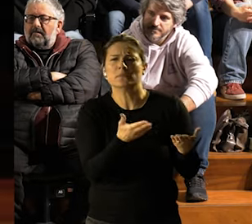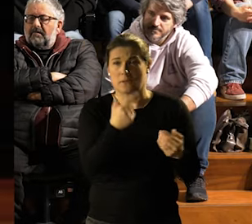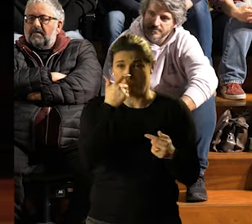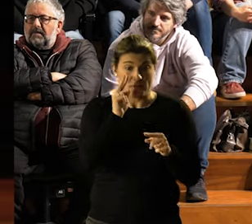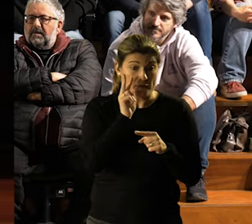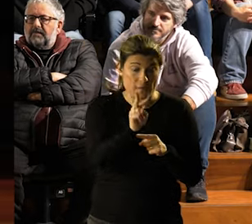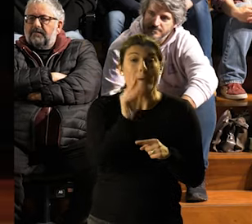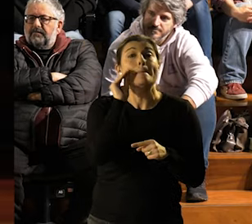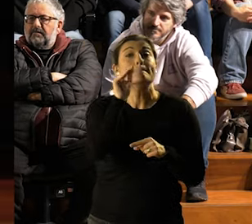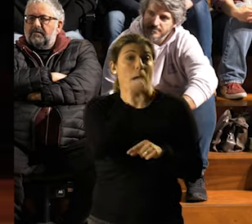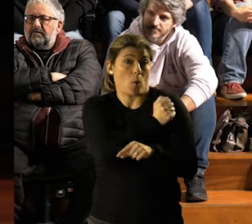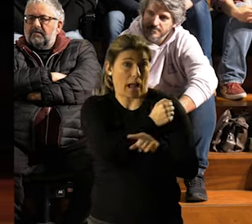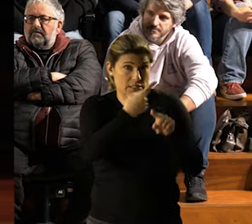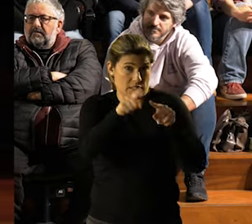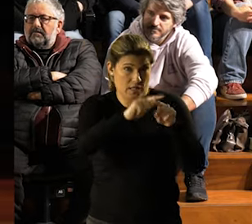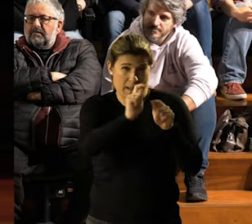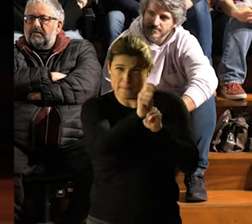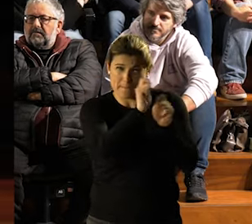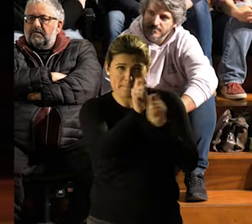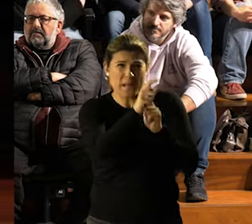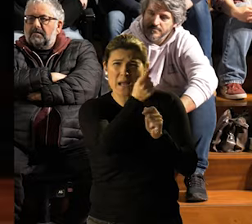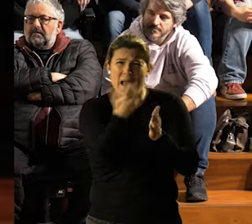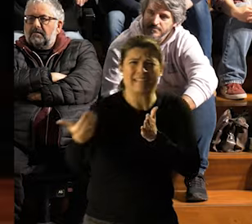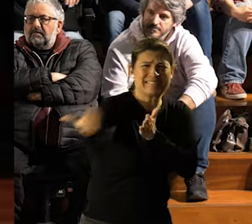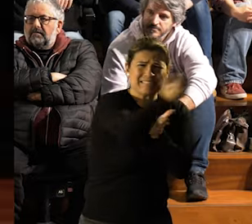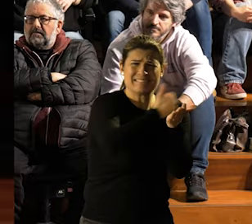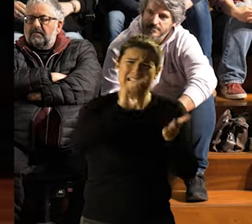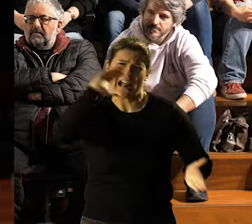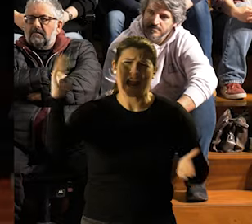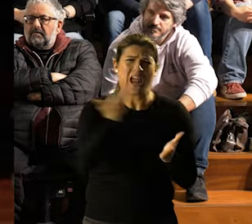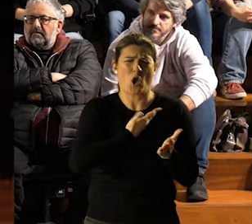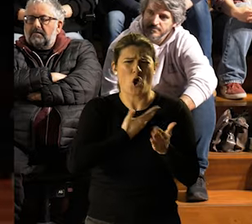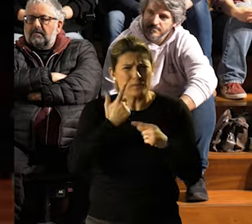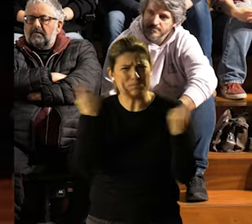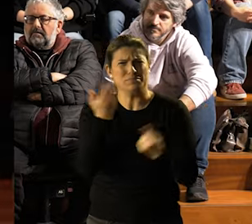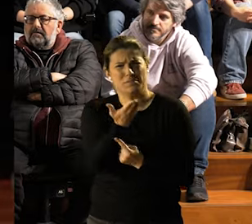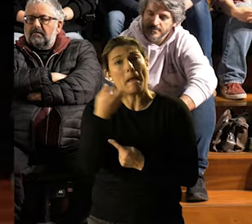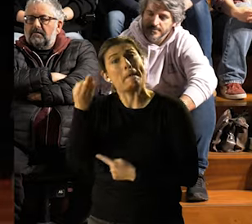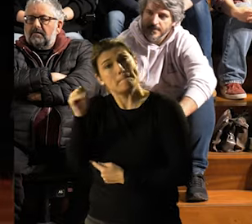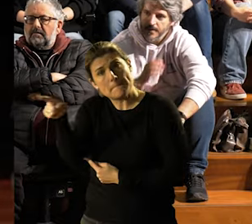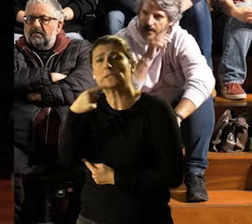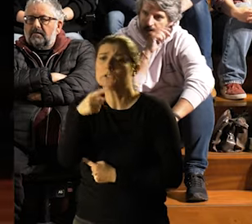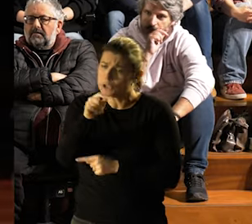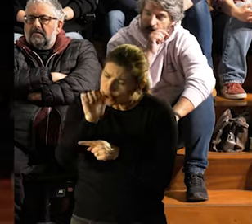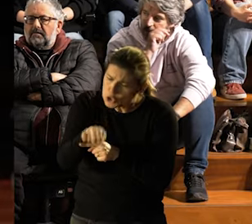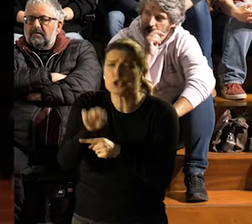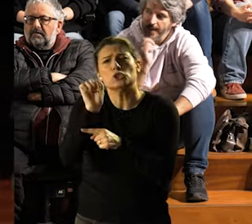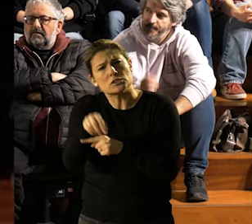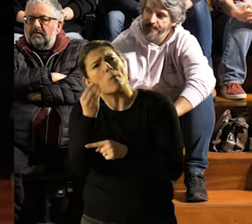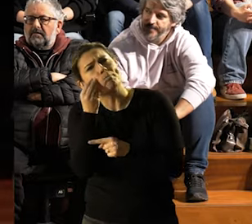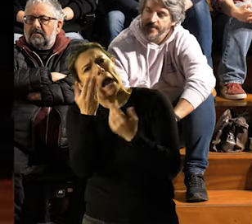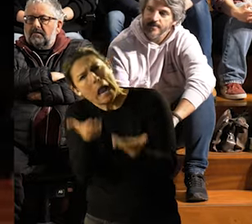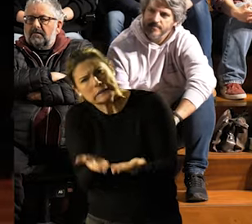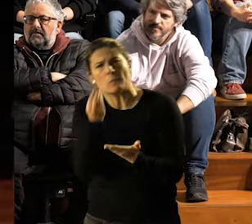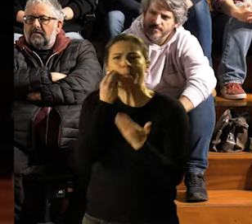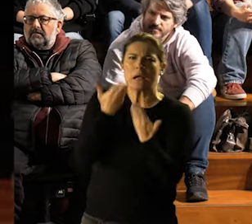para as prestações dos bancos e vê os lucros recordes estão a apresentar e o partido socialista a dizer que sim que é assim que tem que ser